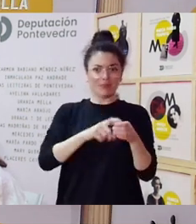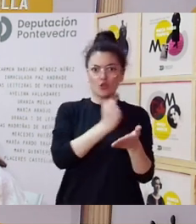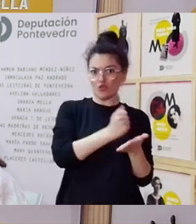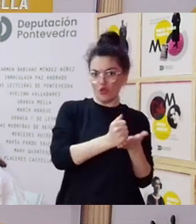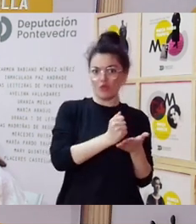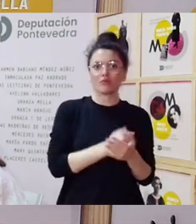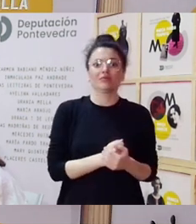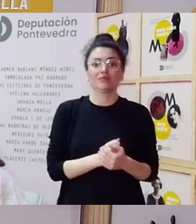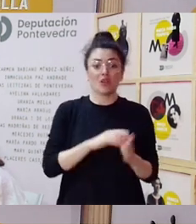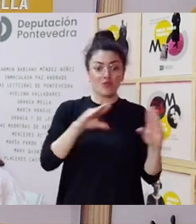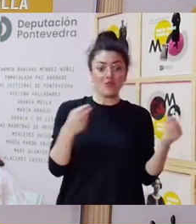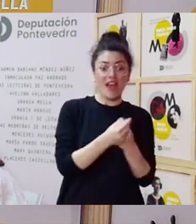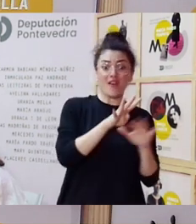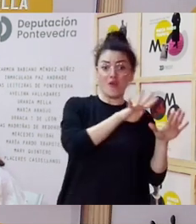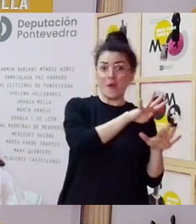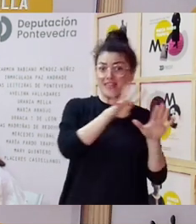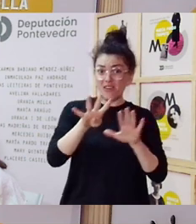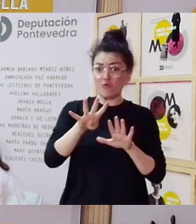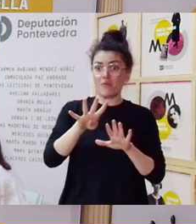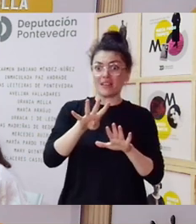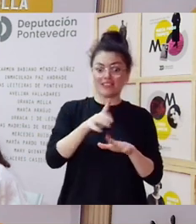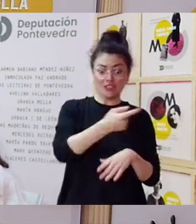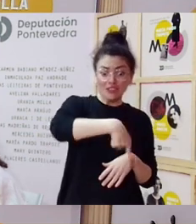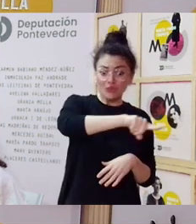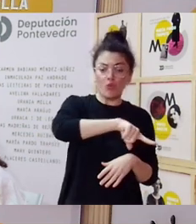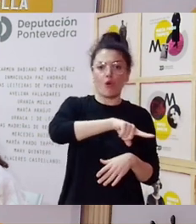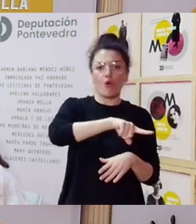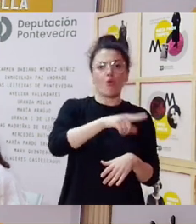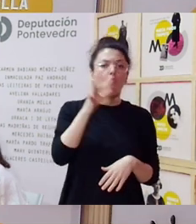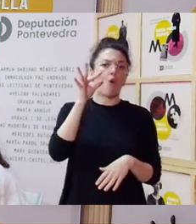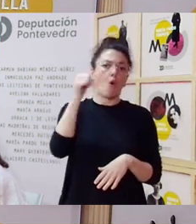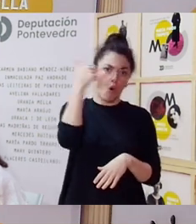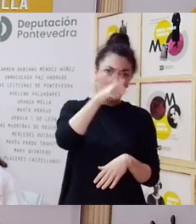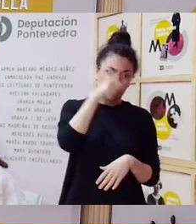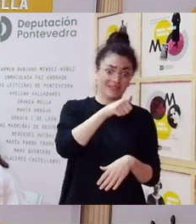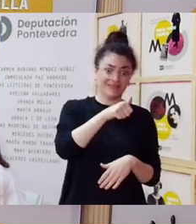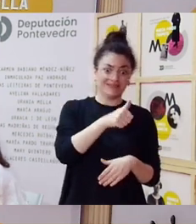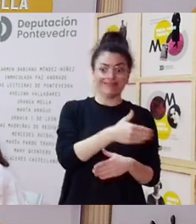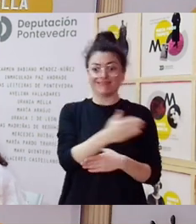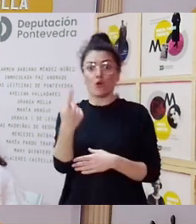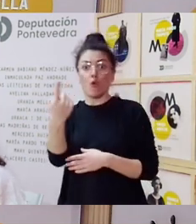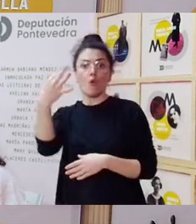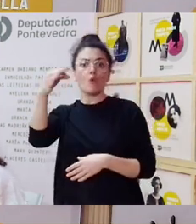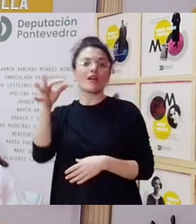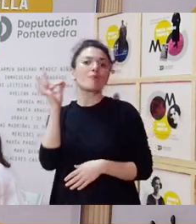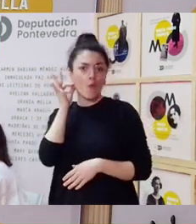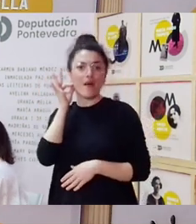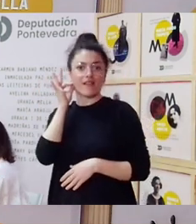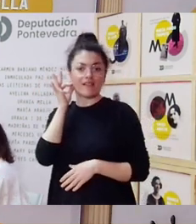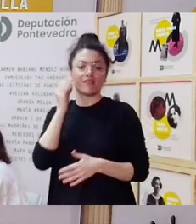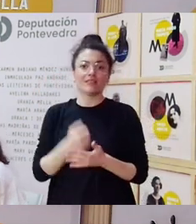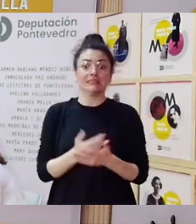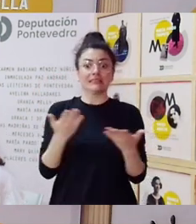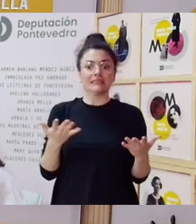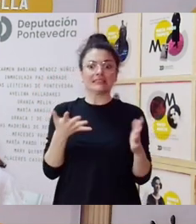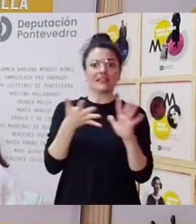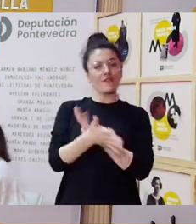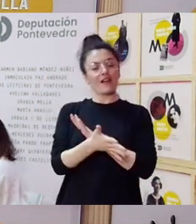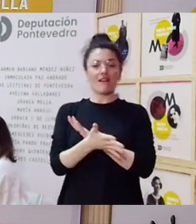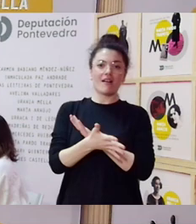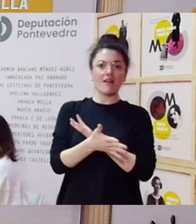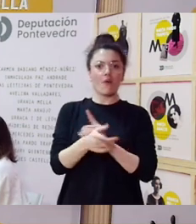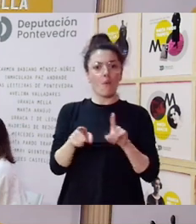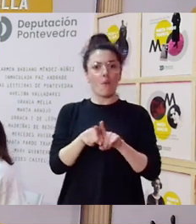había 99 diante, eran todos homes. 99 sí. Homes e despois placeres. Pois sí. E eso significaba, valga a